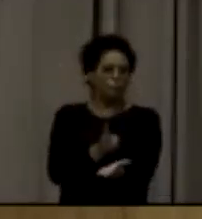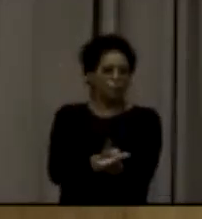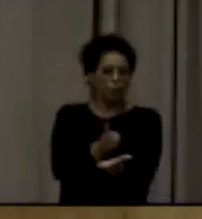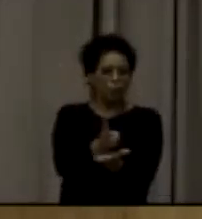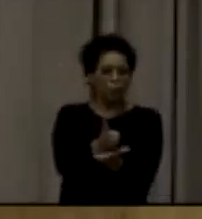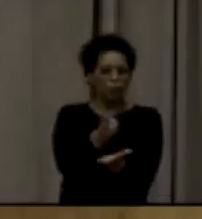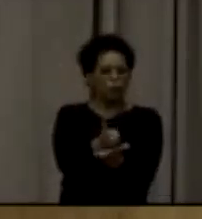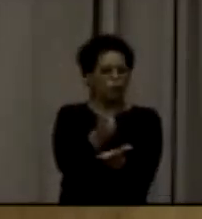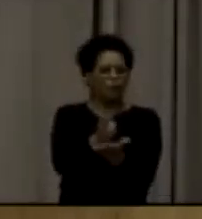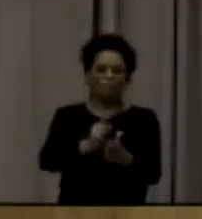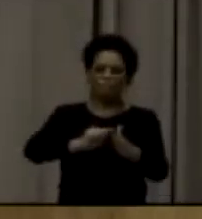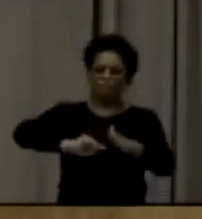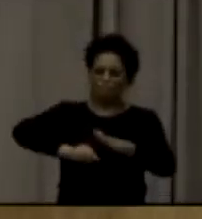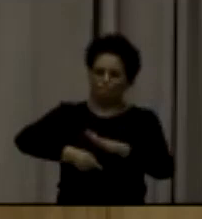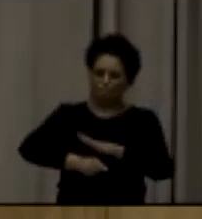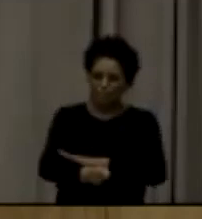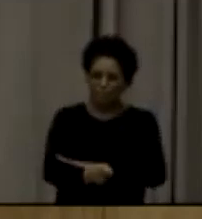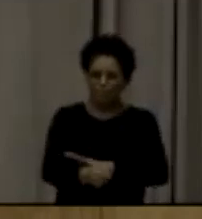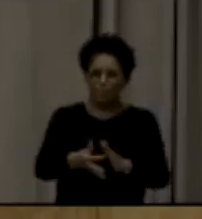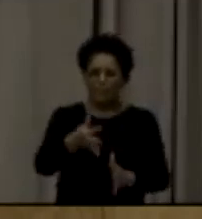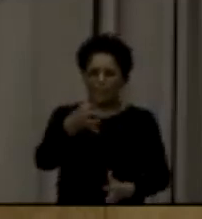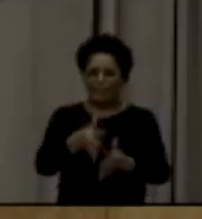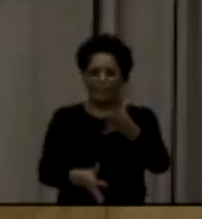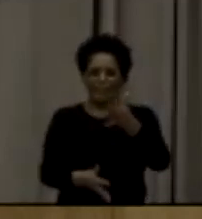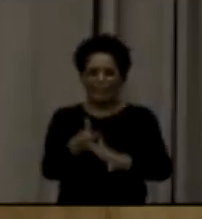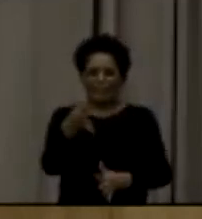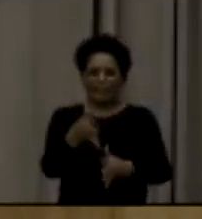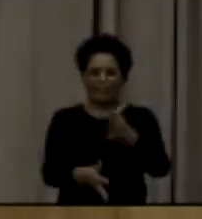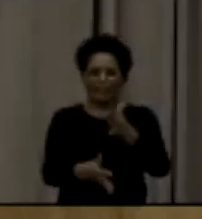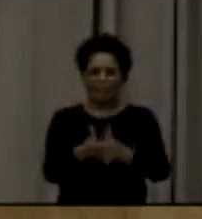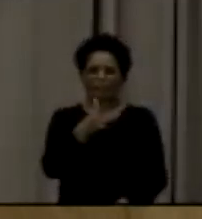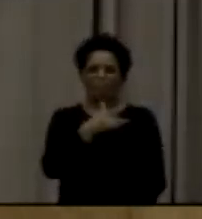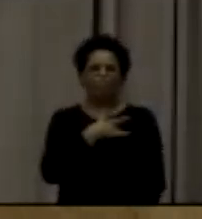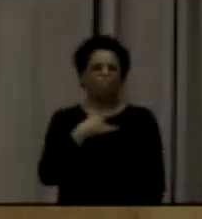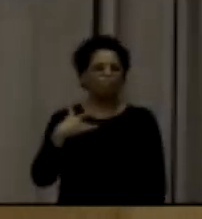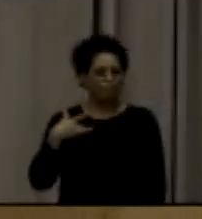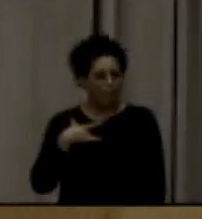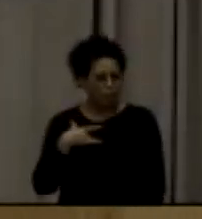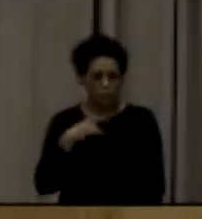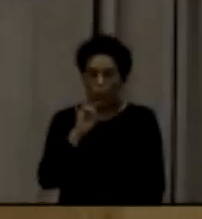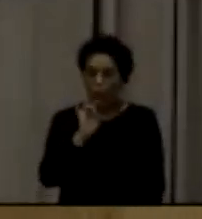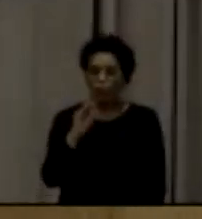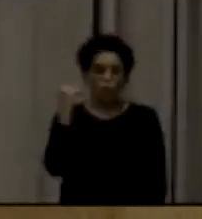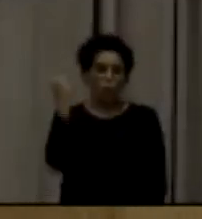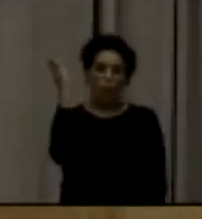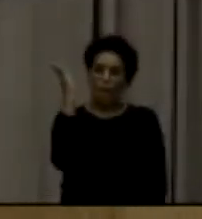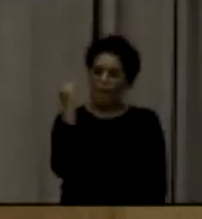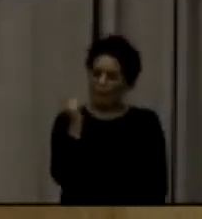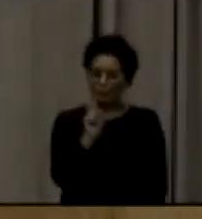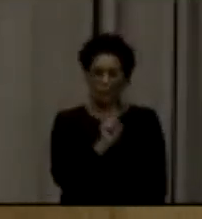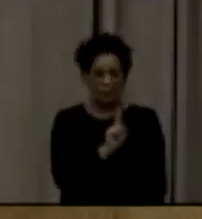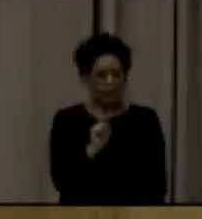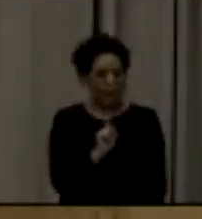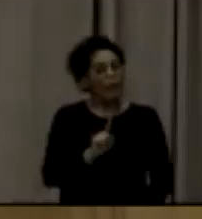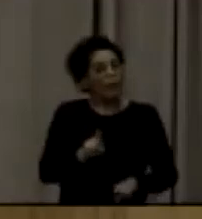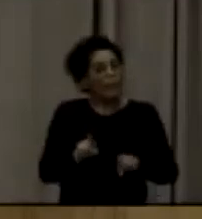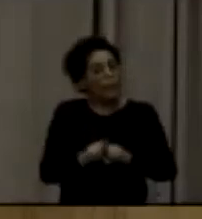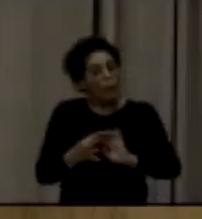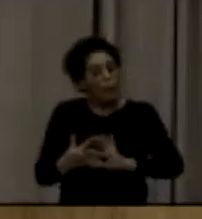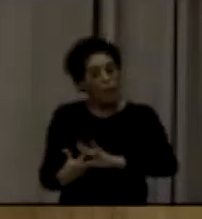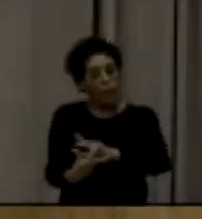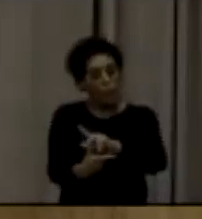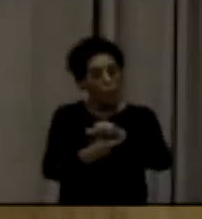vivendo numa profunda crise sanitária. O Brasil e o mundo vivem ainda. E não é só a Covid que continua sendo